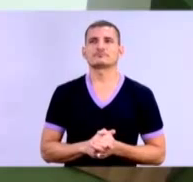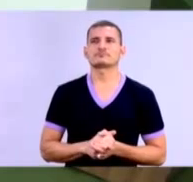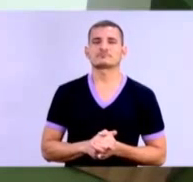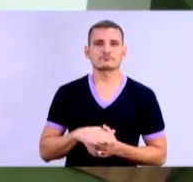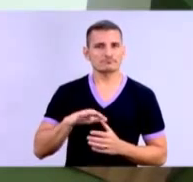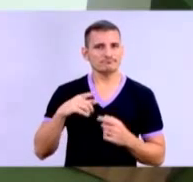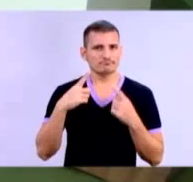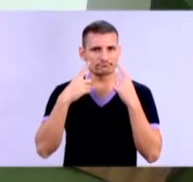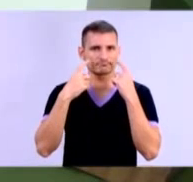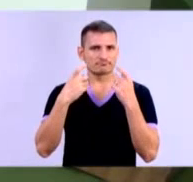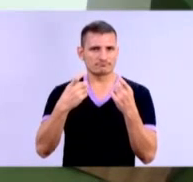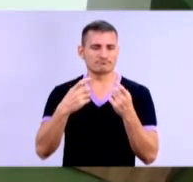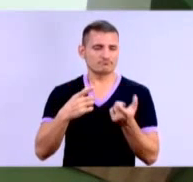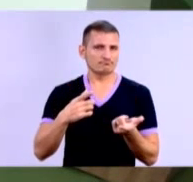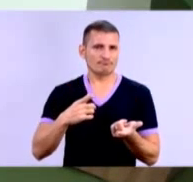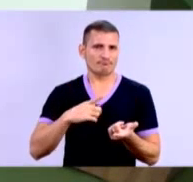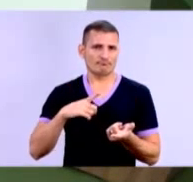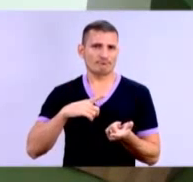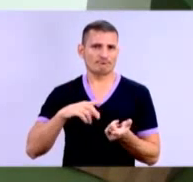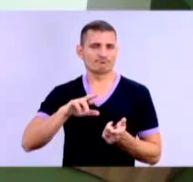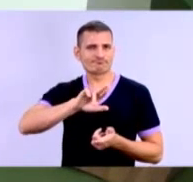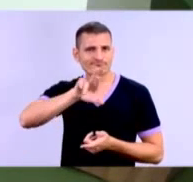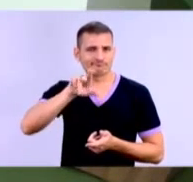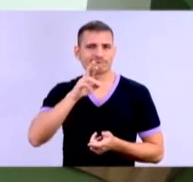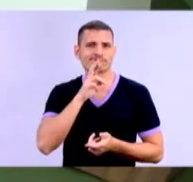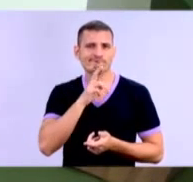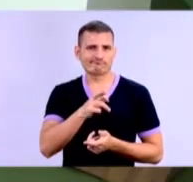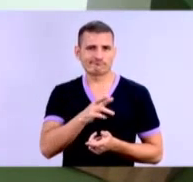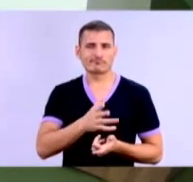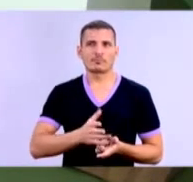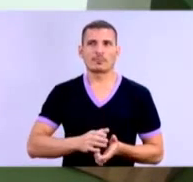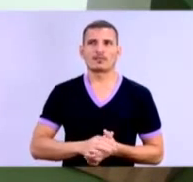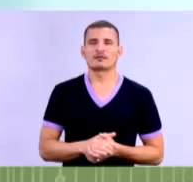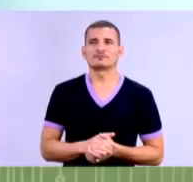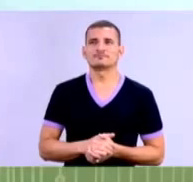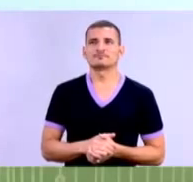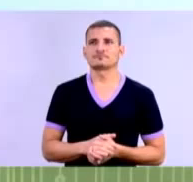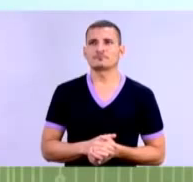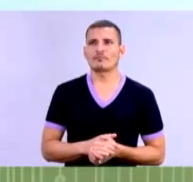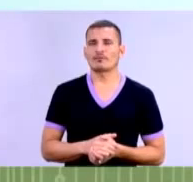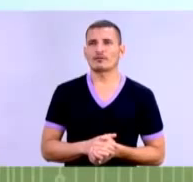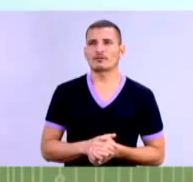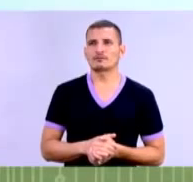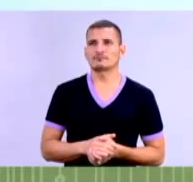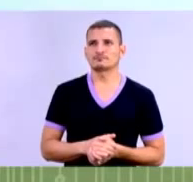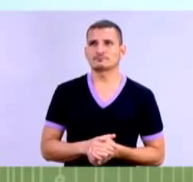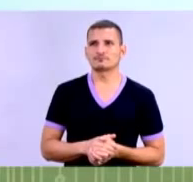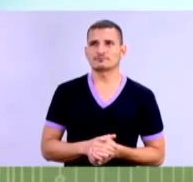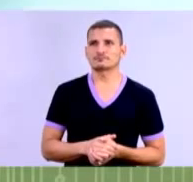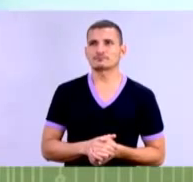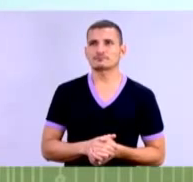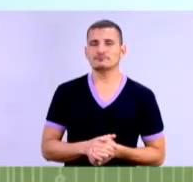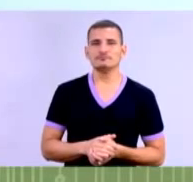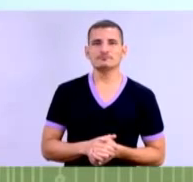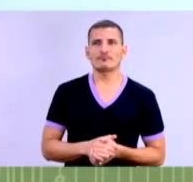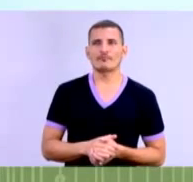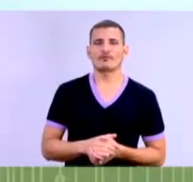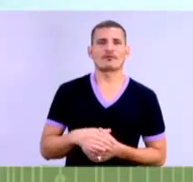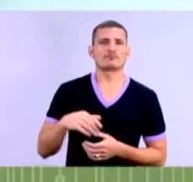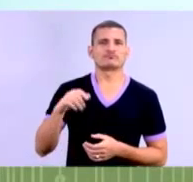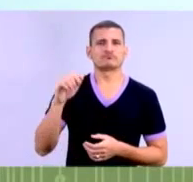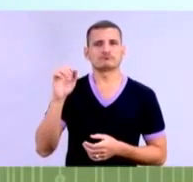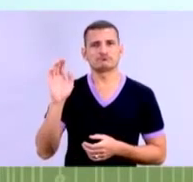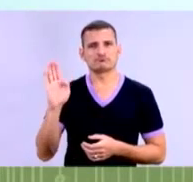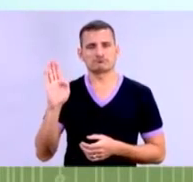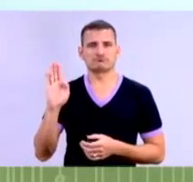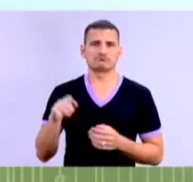que houve essa divergência para a gente chegar no ponto certo, né? Vamos lá. Bom, então nós tivemos aí letra B e letra E.